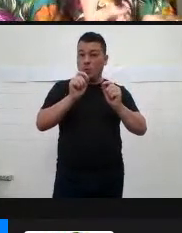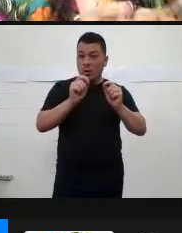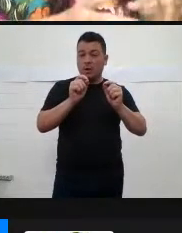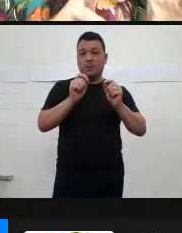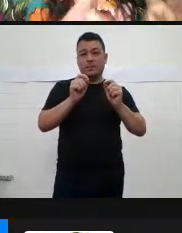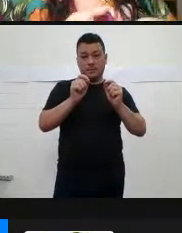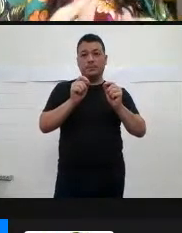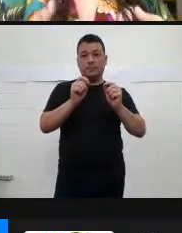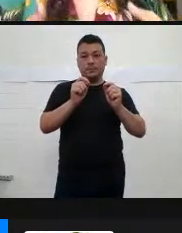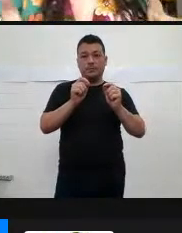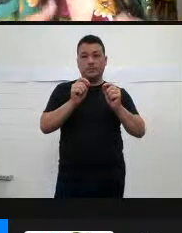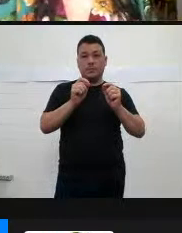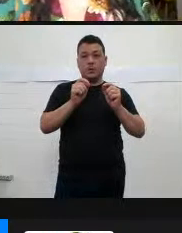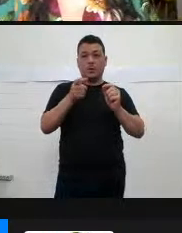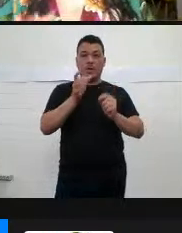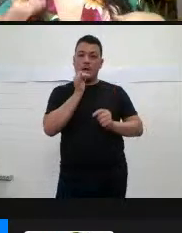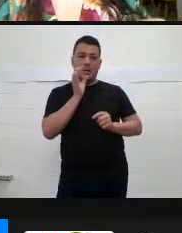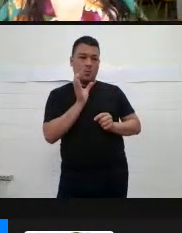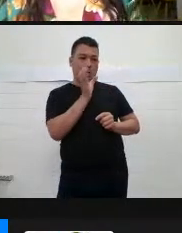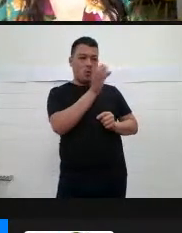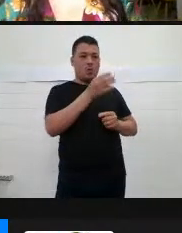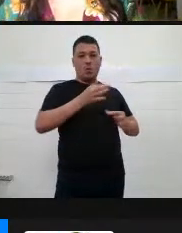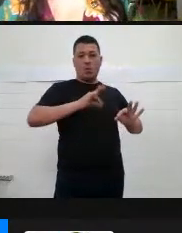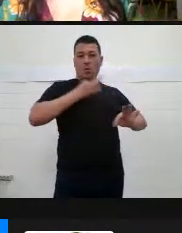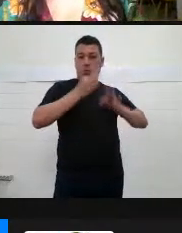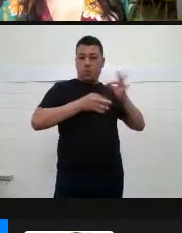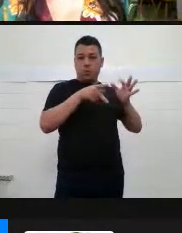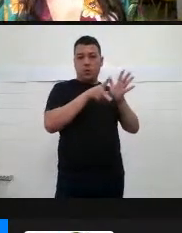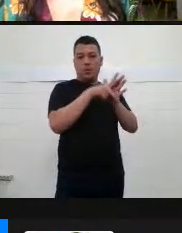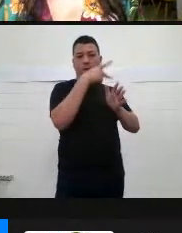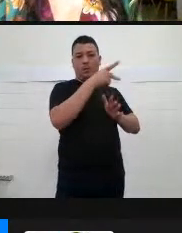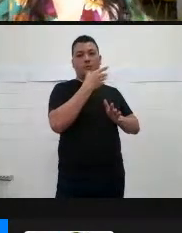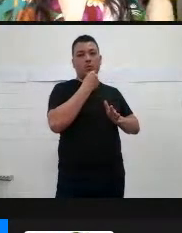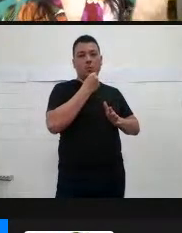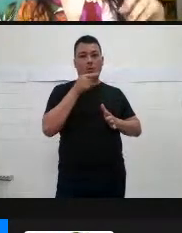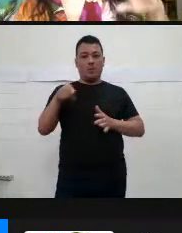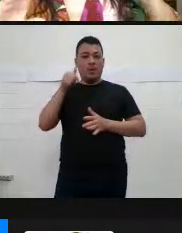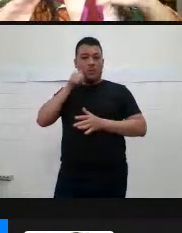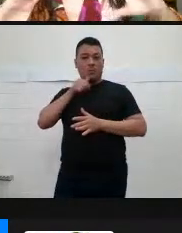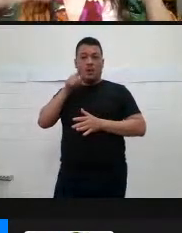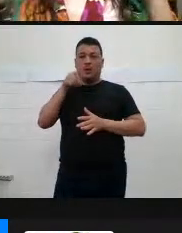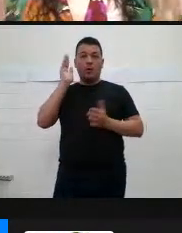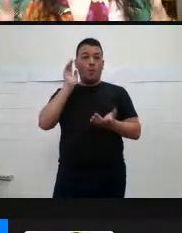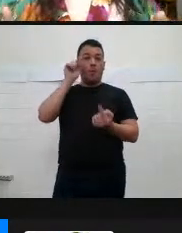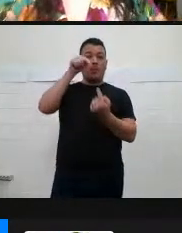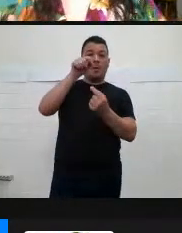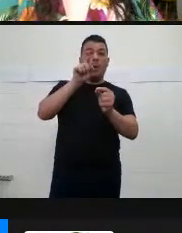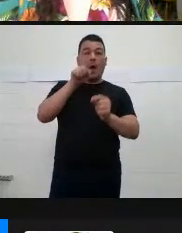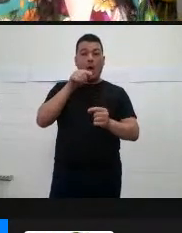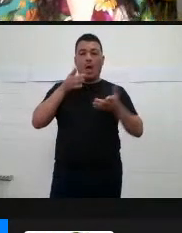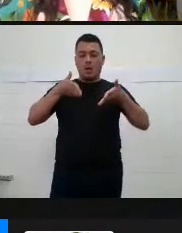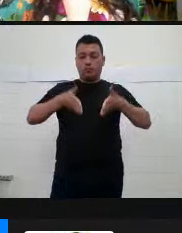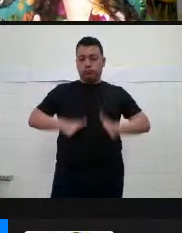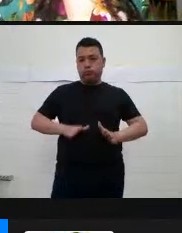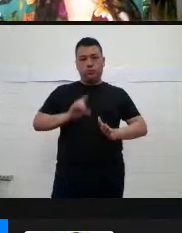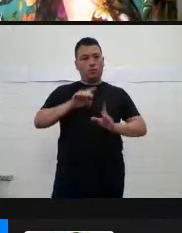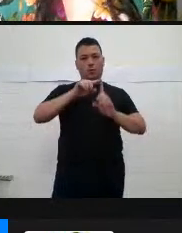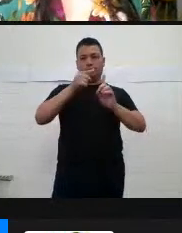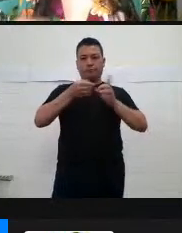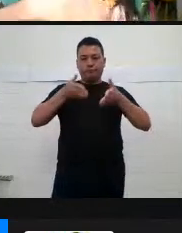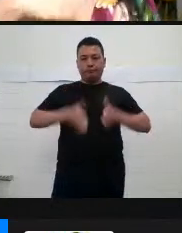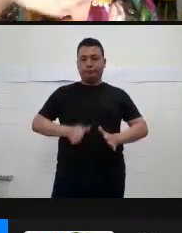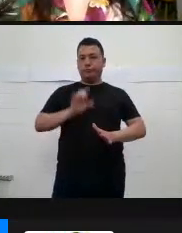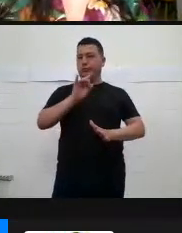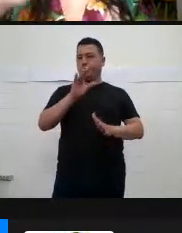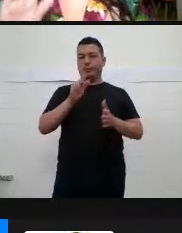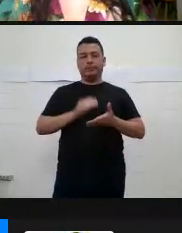ou como função para o desejo, a dimensão da reprodução. Então, dentro desse período,